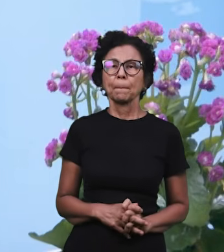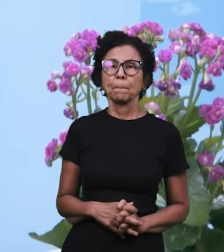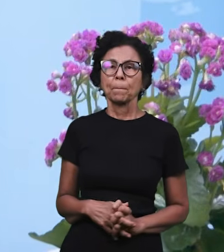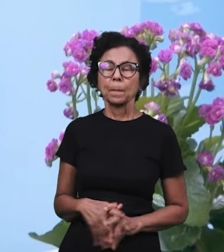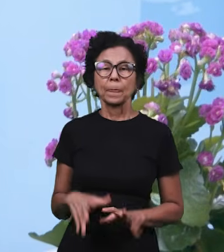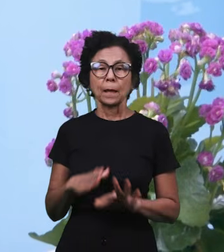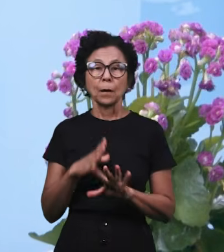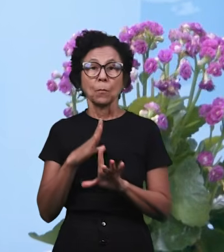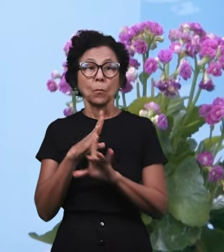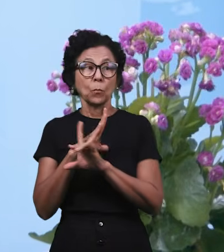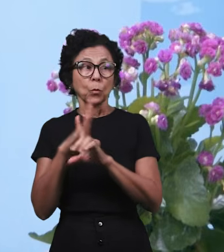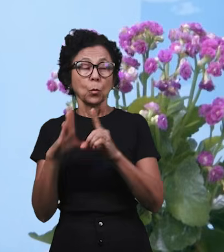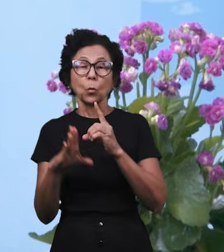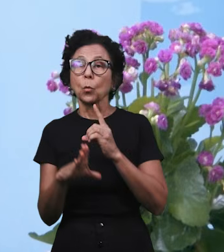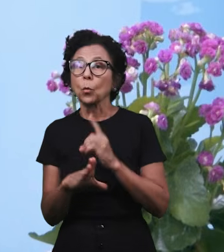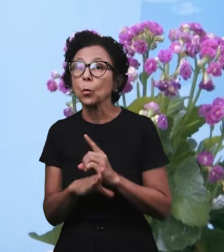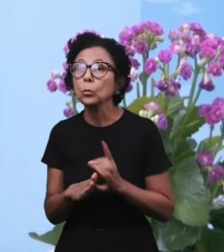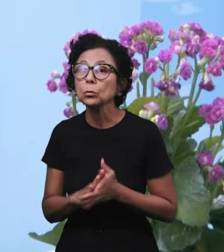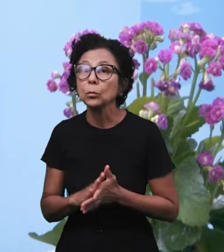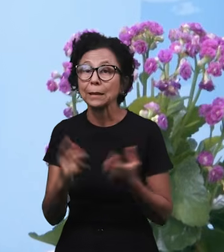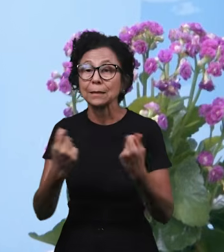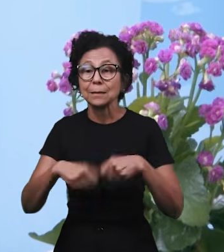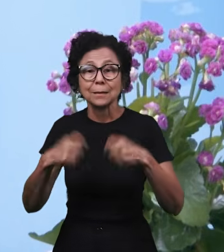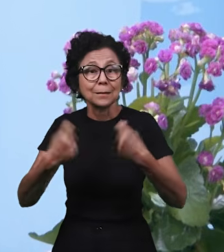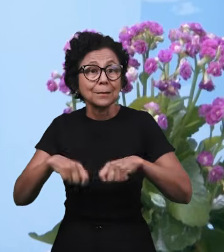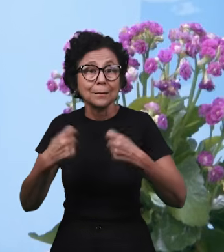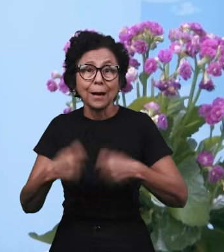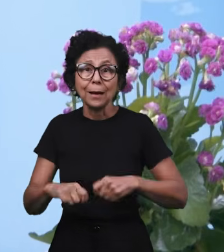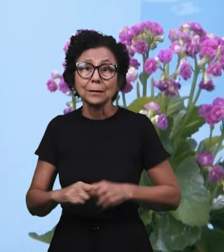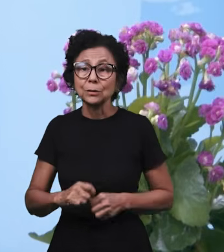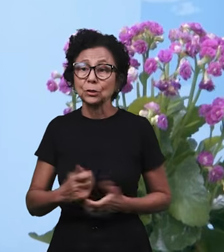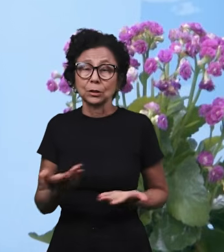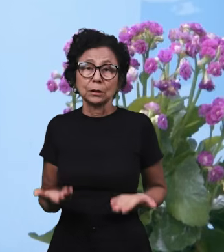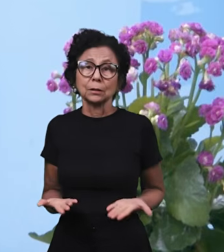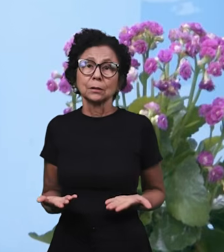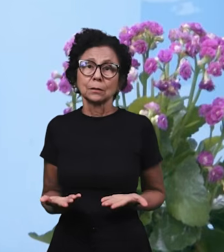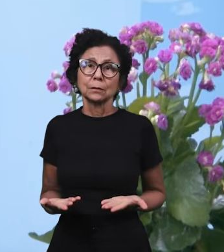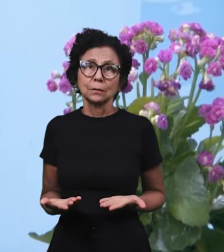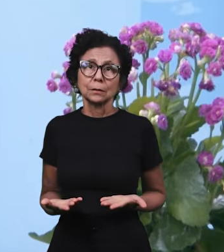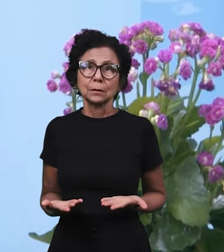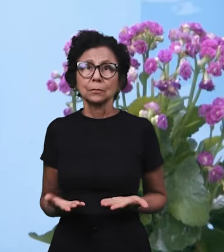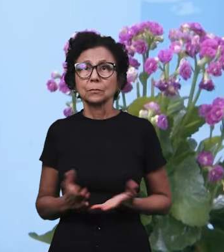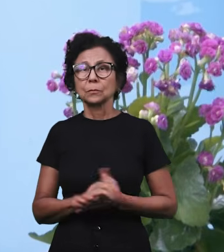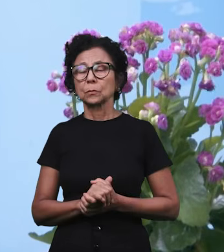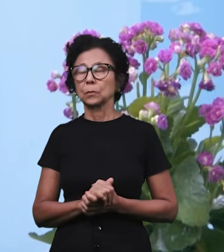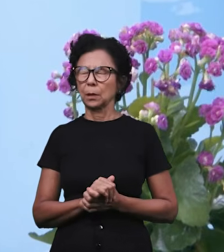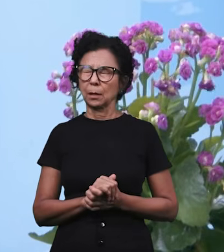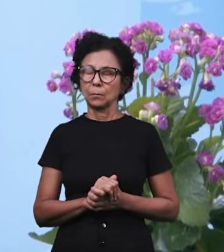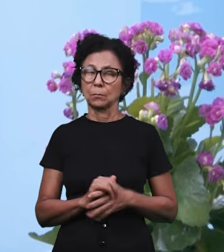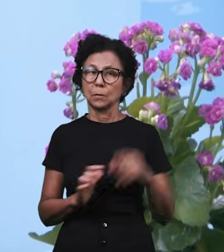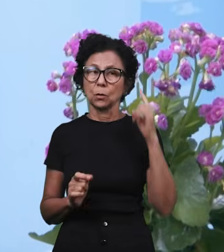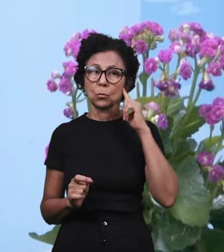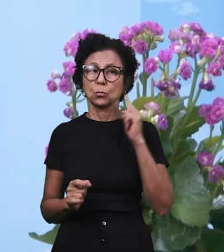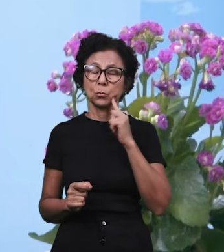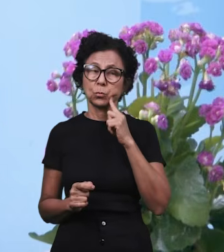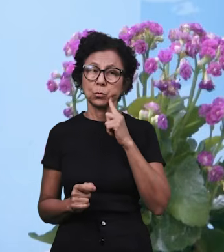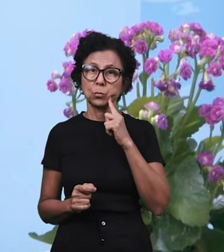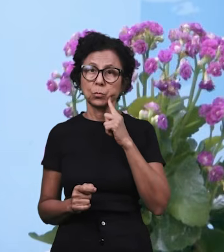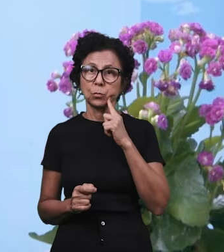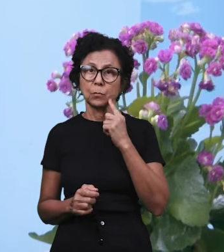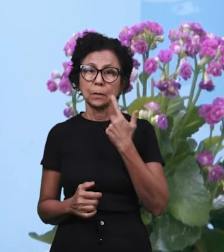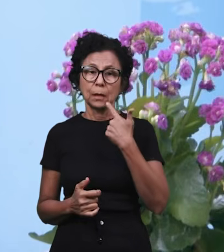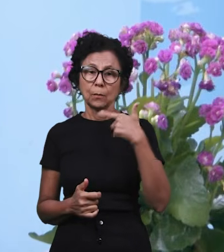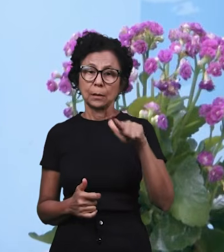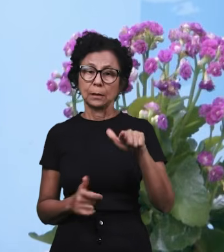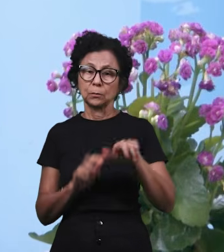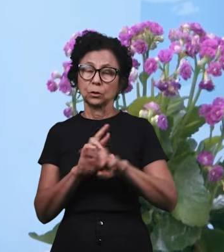urgência. Quando a gente entra na igreja, um visitante, aí você vai, quer um surdo, que é uma outra língua. Você coloca aqui, é uma